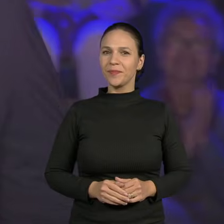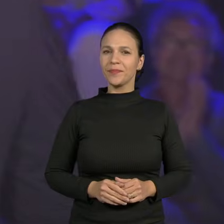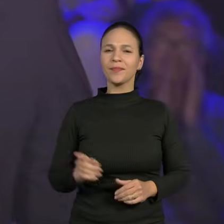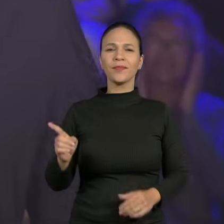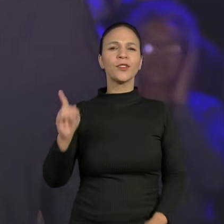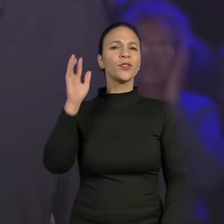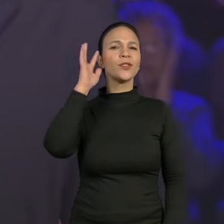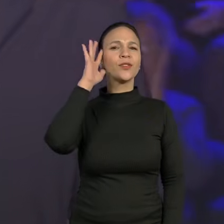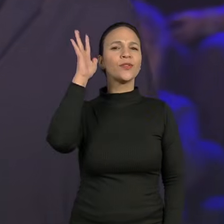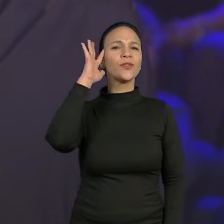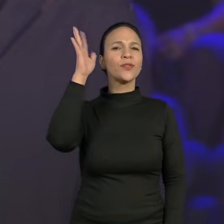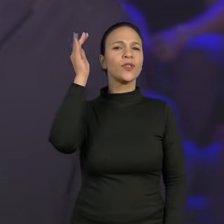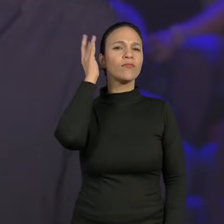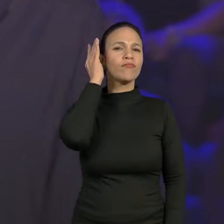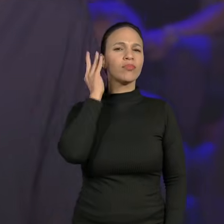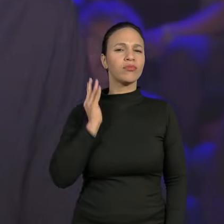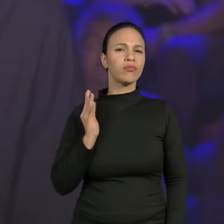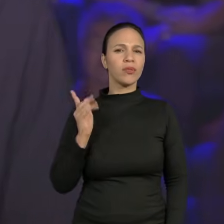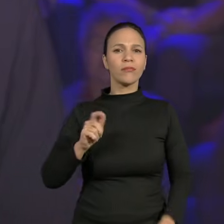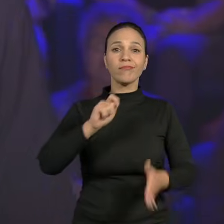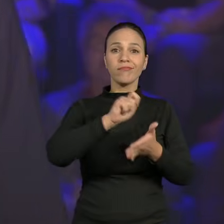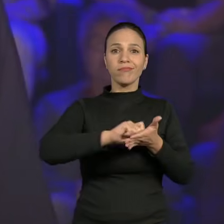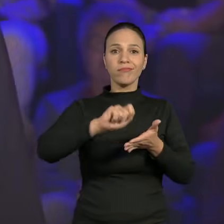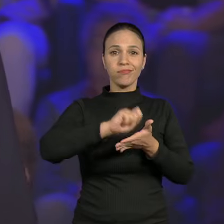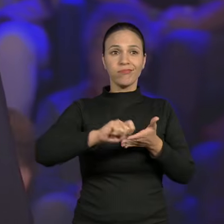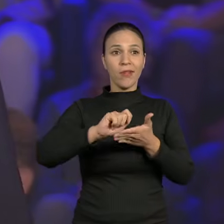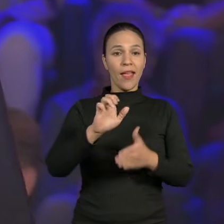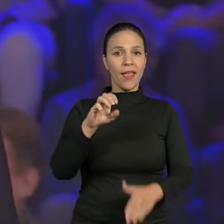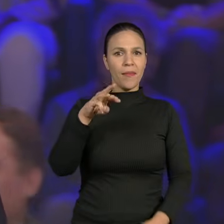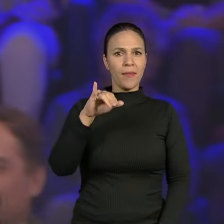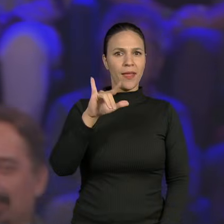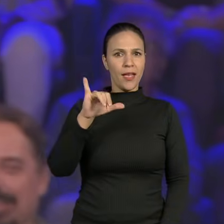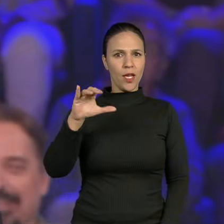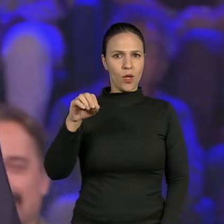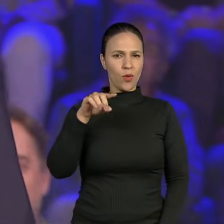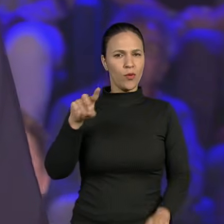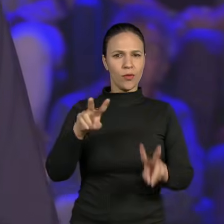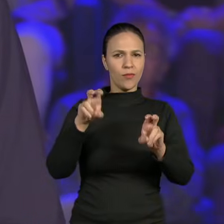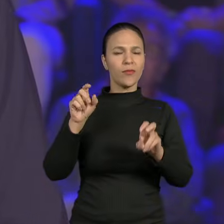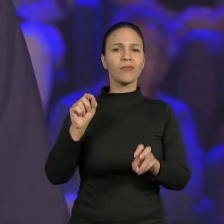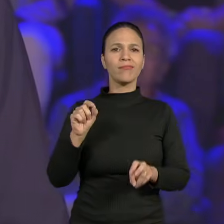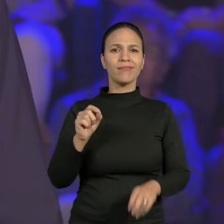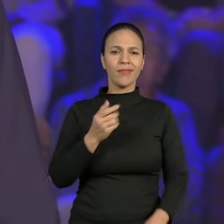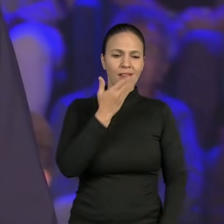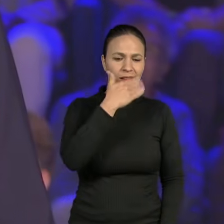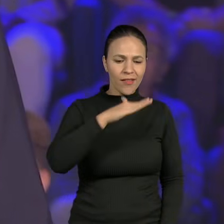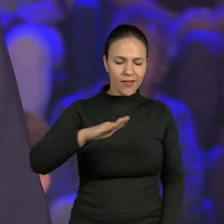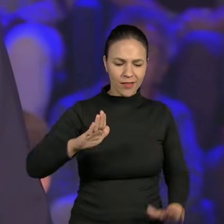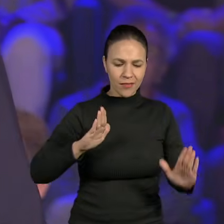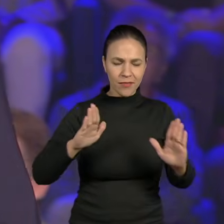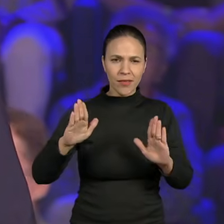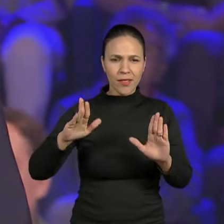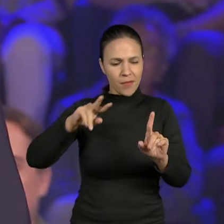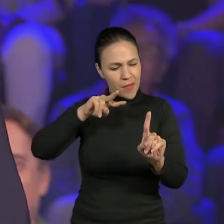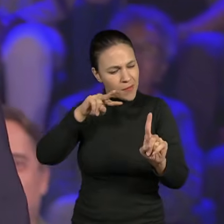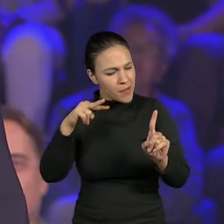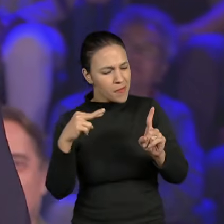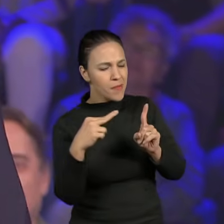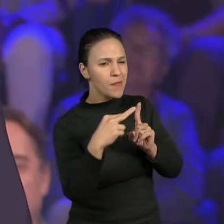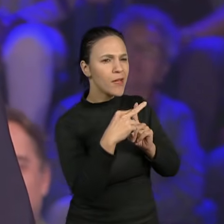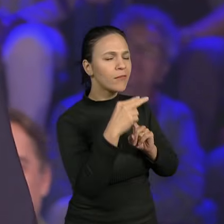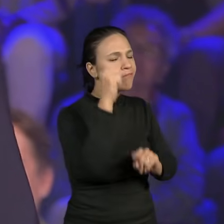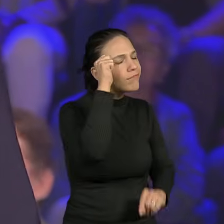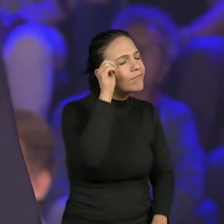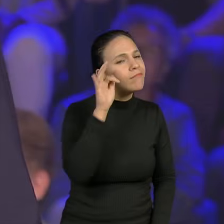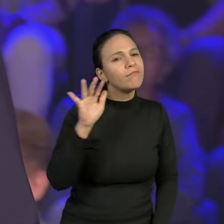grande filósofo Jean-Jacques Rousseau escreveu em Emílio: a infância tem maneiras de ver, pensar e